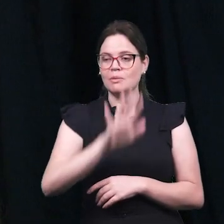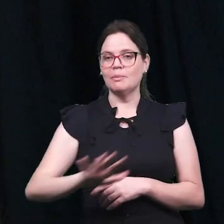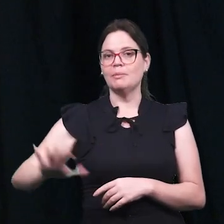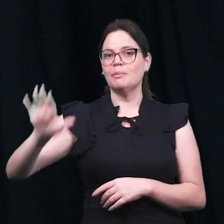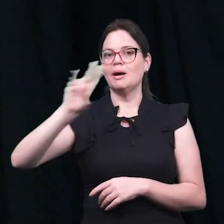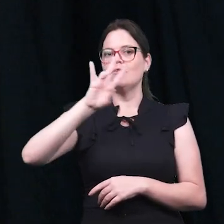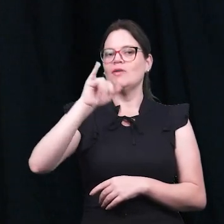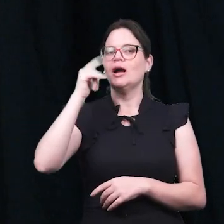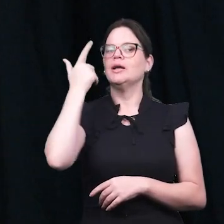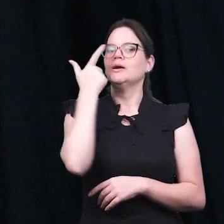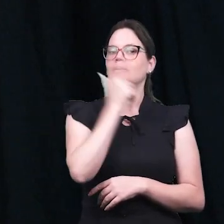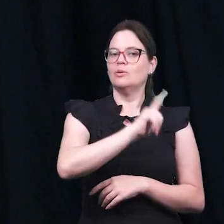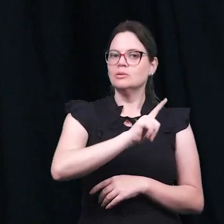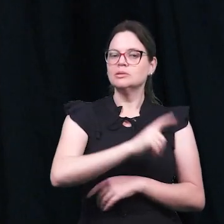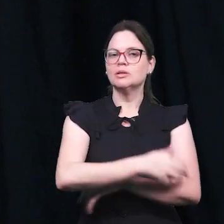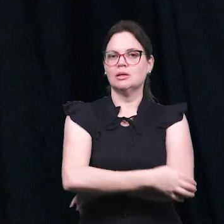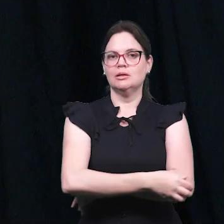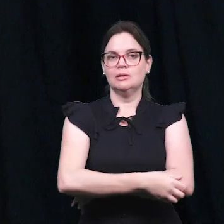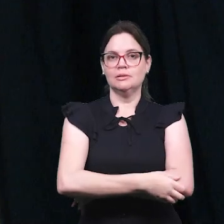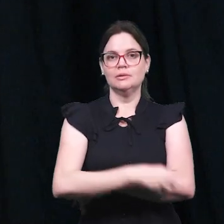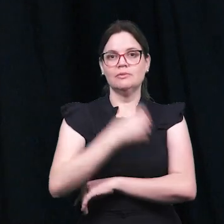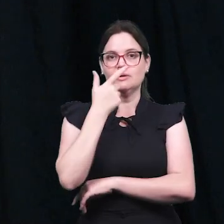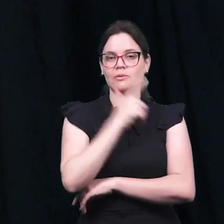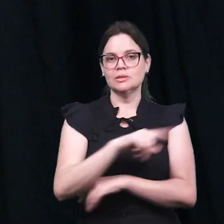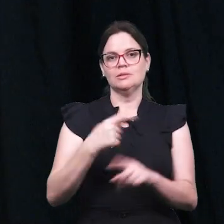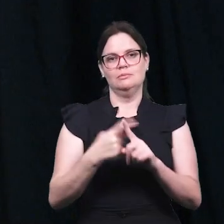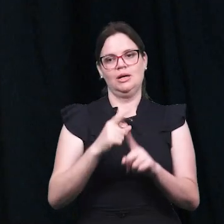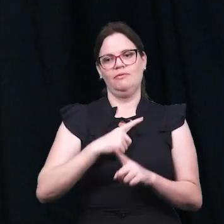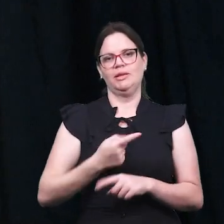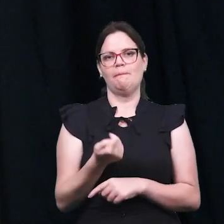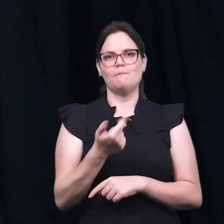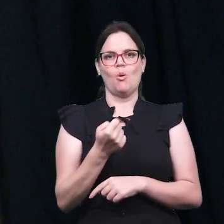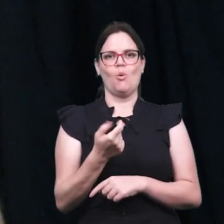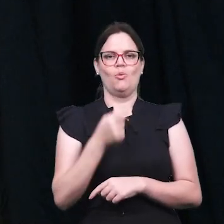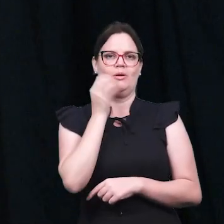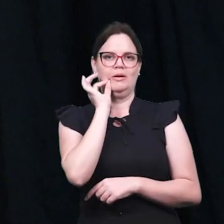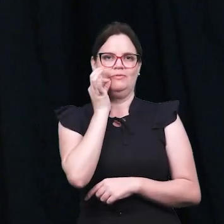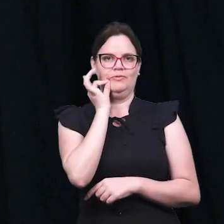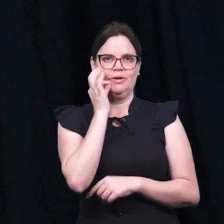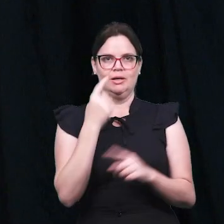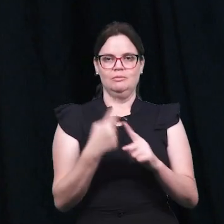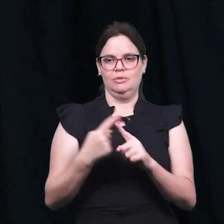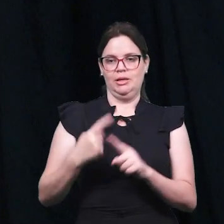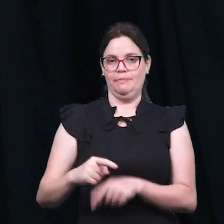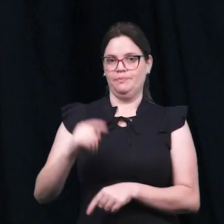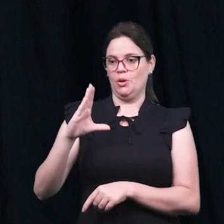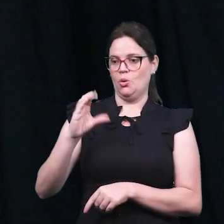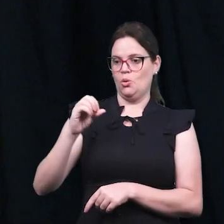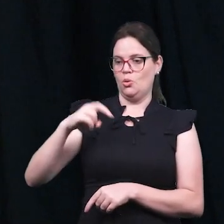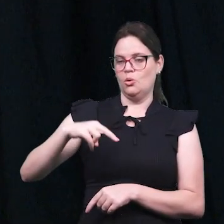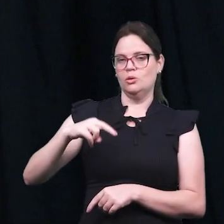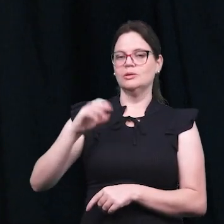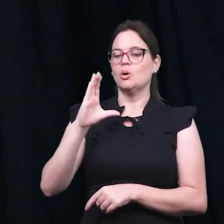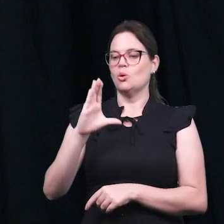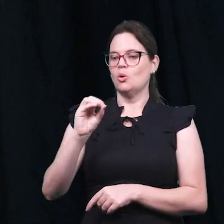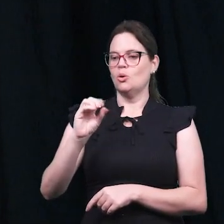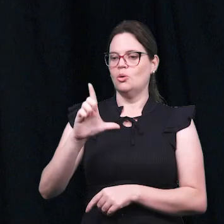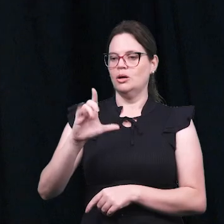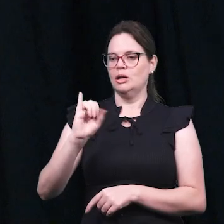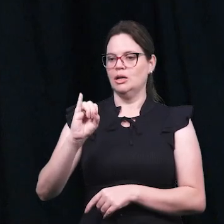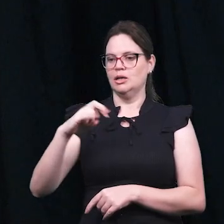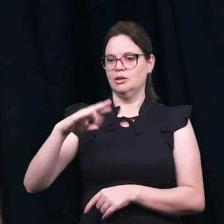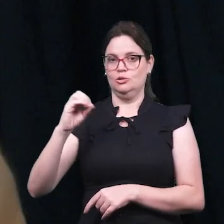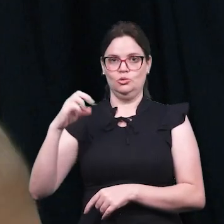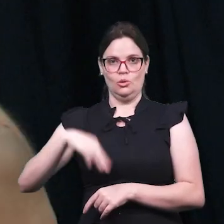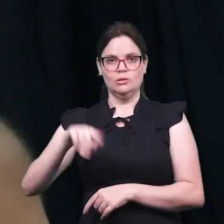vai conseguir se apropriar dessa alta, porque vai ter pouco café. O que nós vivemos no Conilon, 23 e 24, dessa